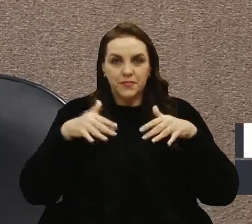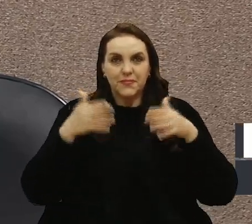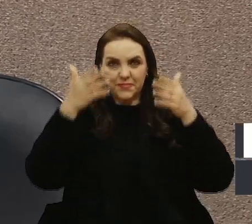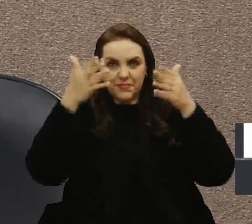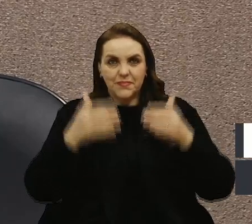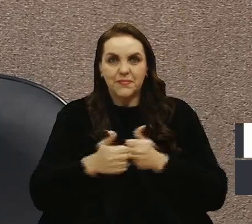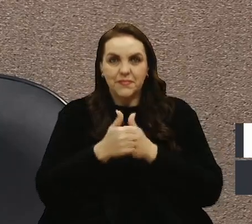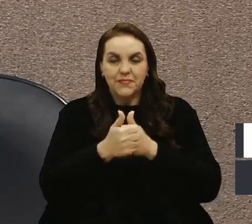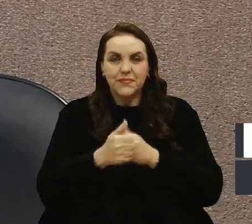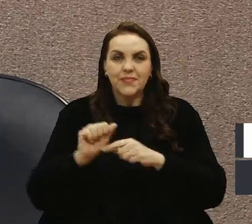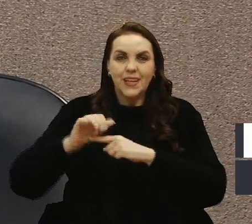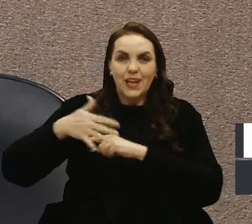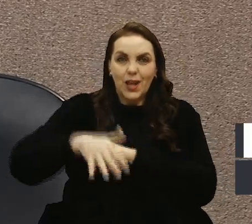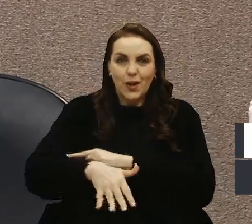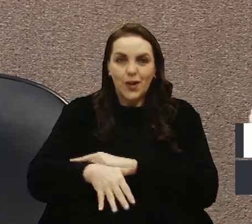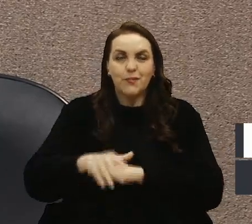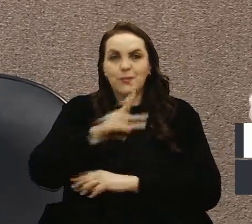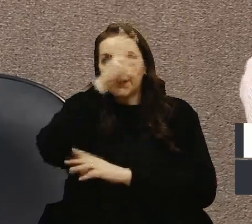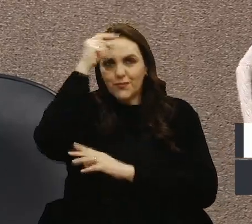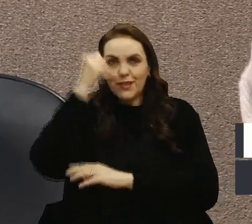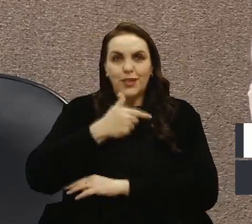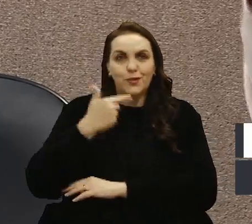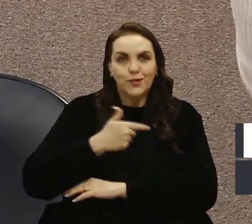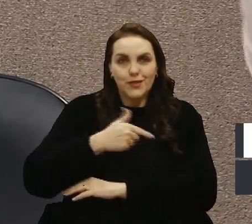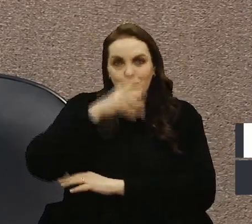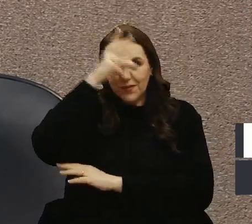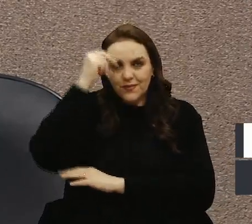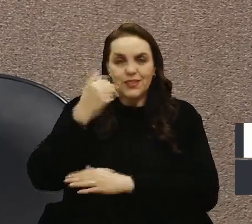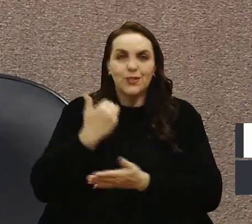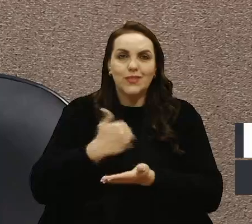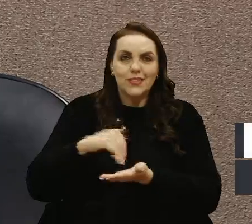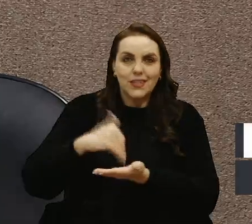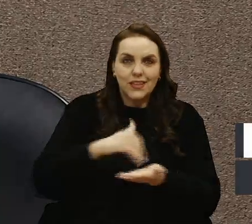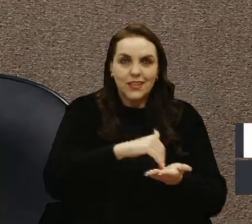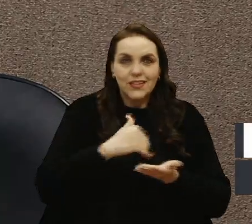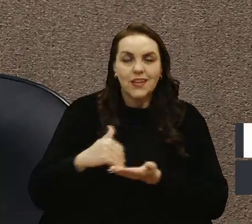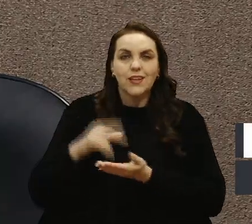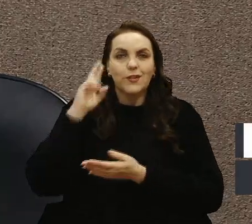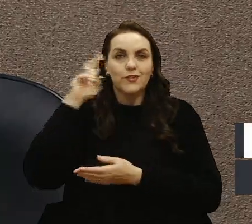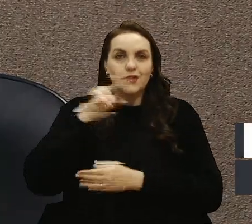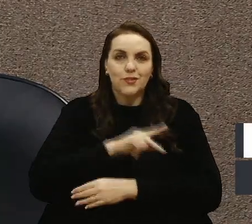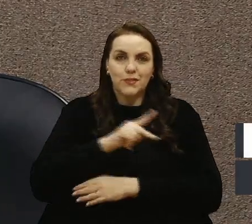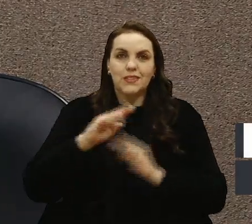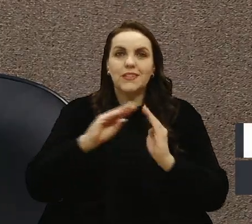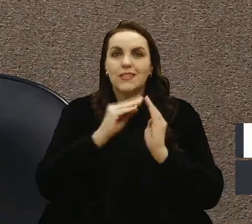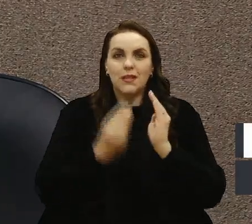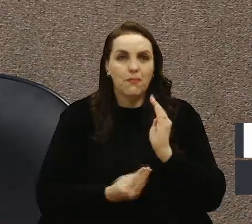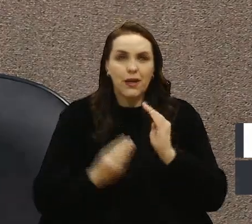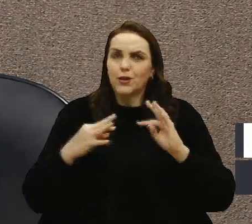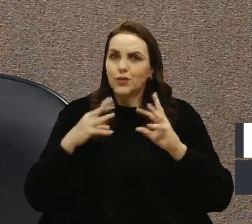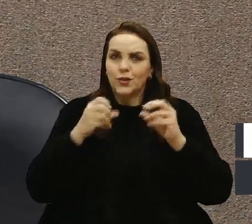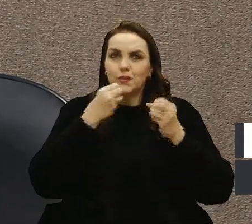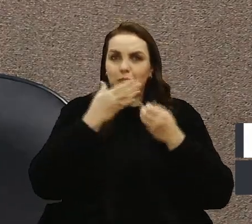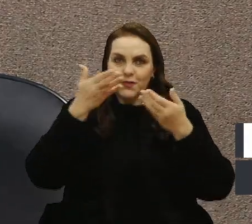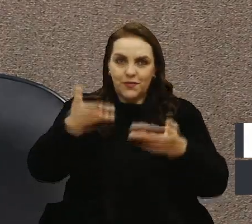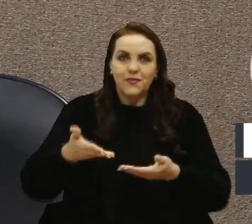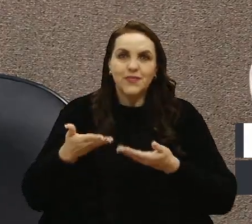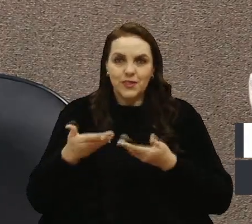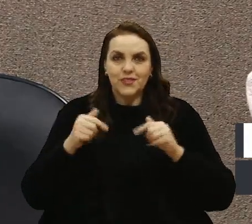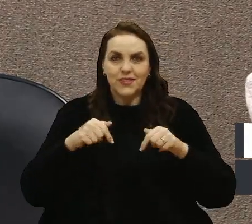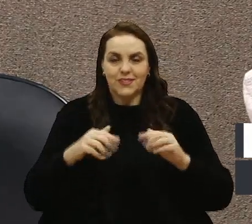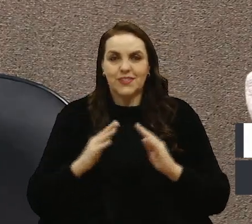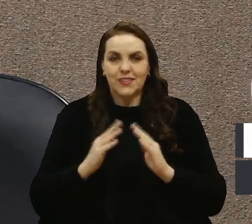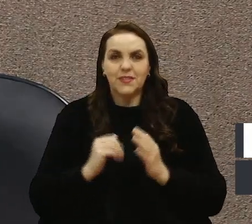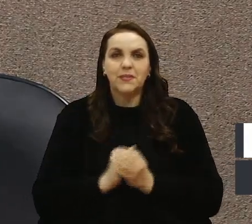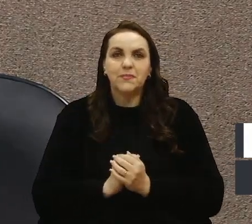de Galópolis, nosso prefeito, vice-prefeito, secretários, diretor-presidente do SAMAI, sejam todos sempre muito bem-vindos a essa casa. Mas eu quero